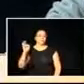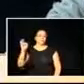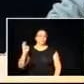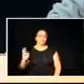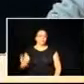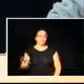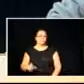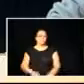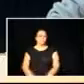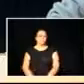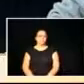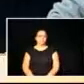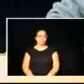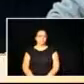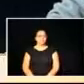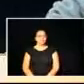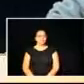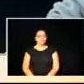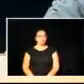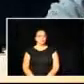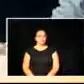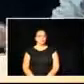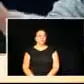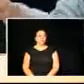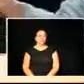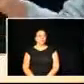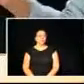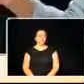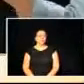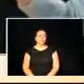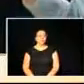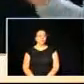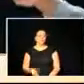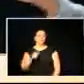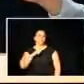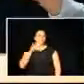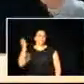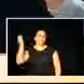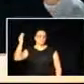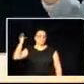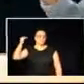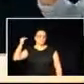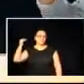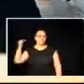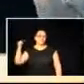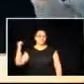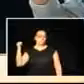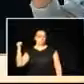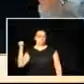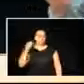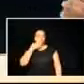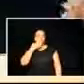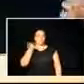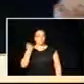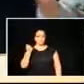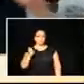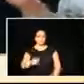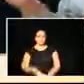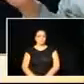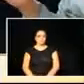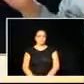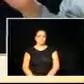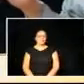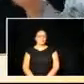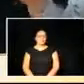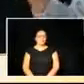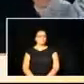Nós devíamos pedir mais impacto financeiro, porque o impacto financeiro que veio é uma coisa irrisória, que não dá para ver